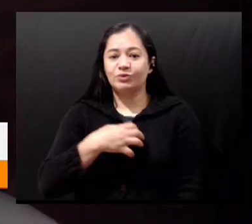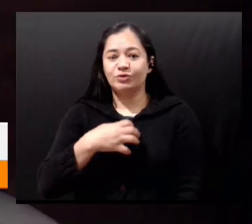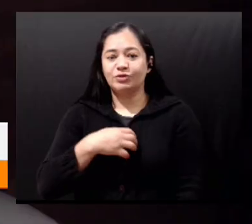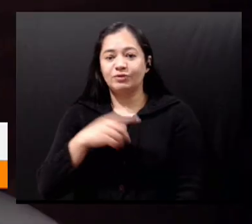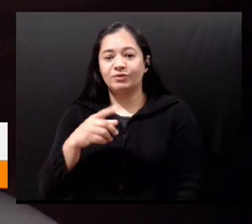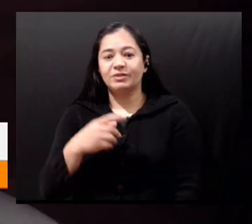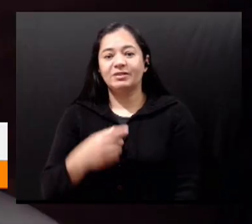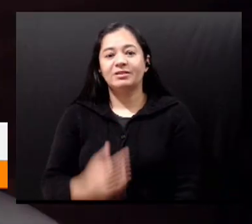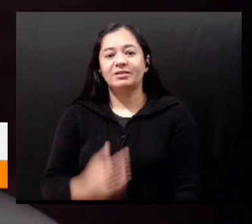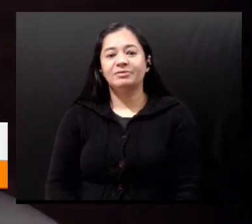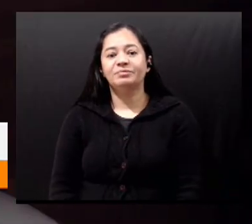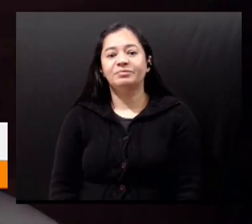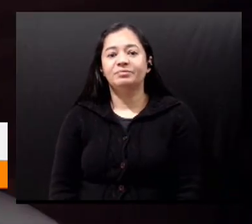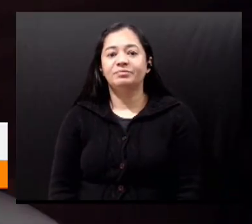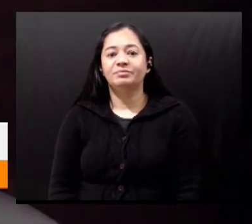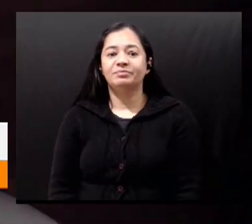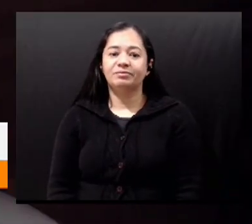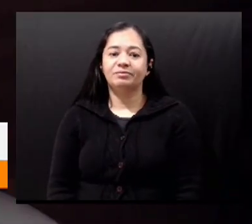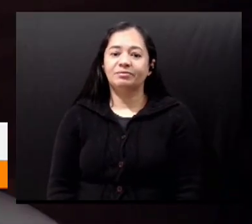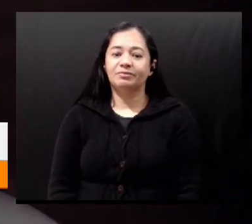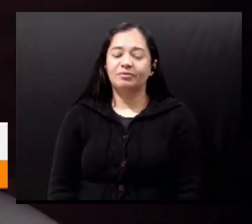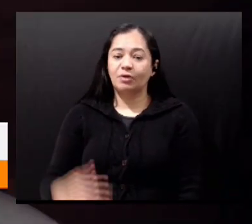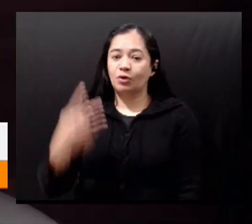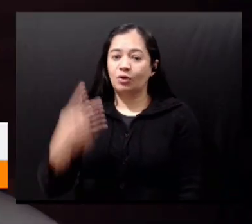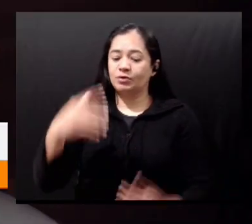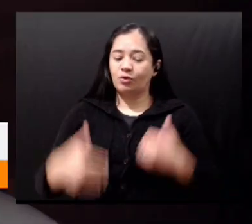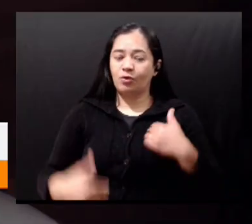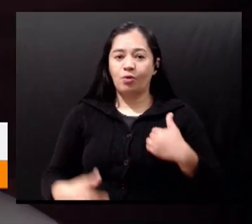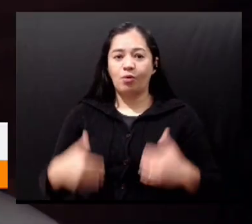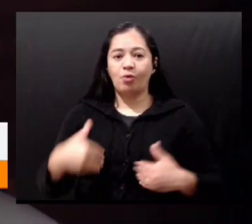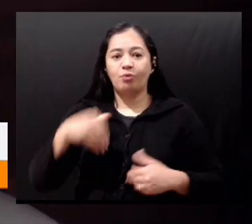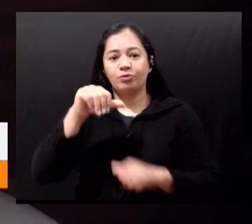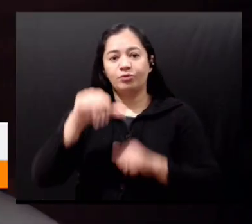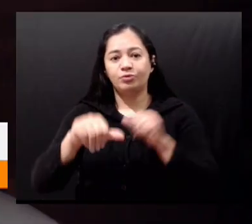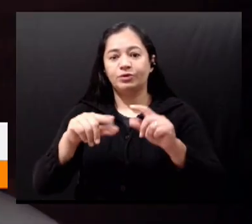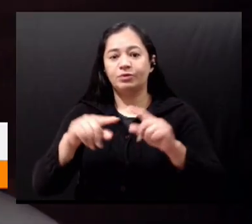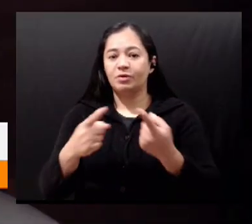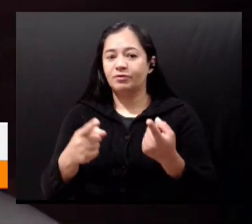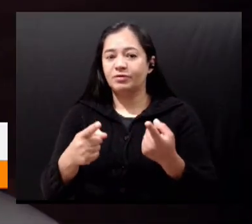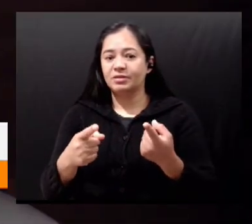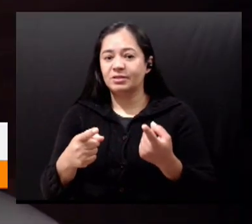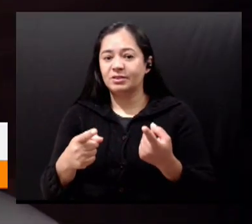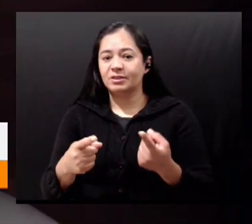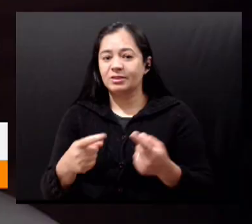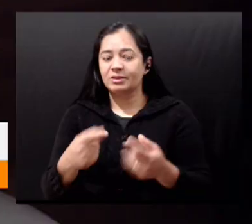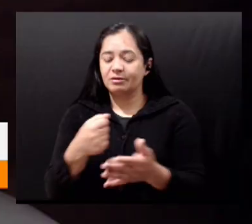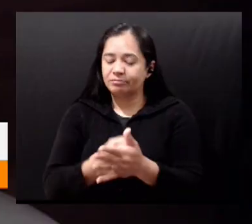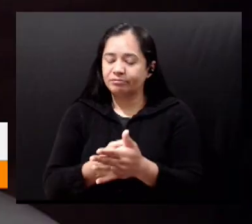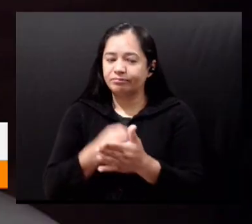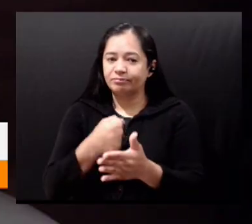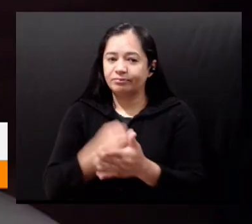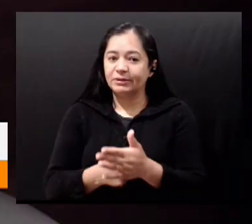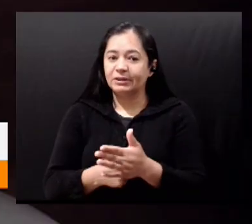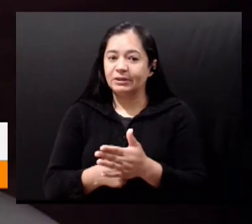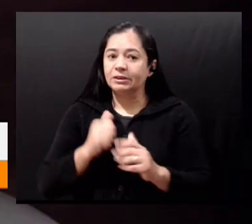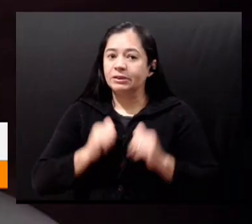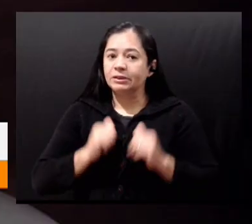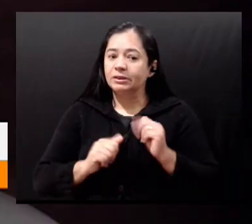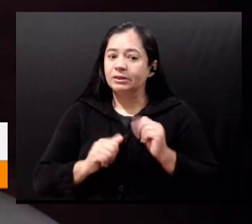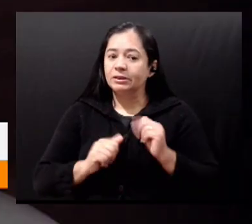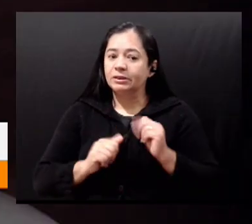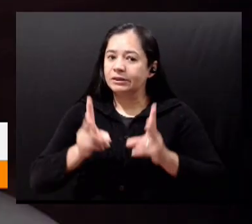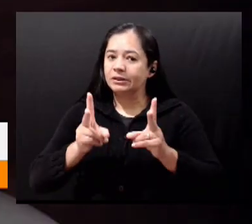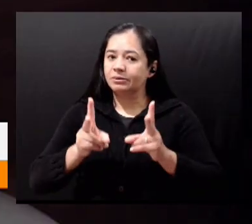Sim. Muda o seu corpo. Mas quando você tem uma ansiedade persistente, que não passa, o tempo inteiro você está pensando